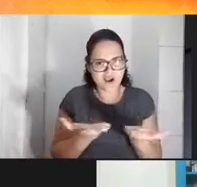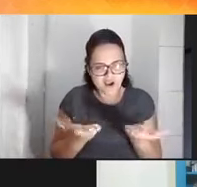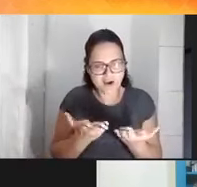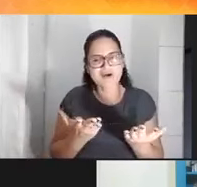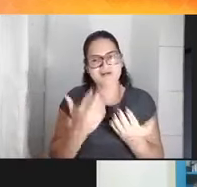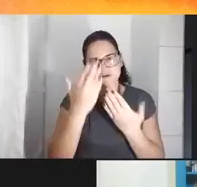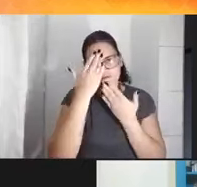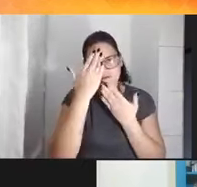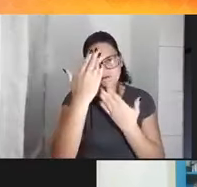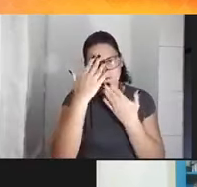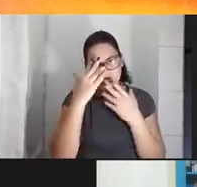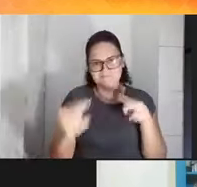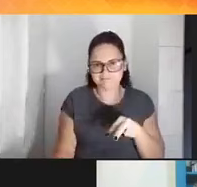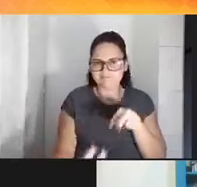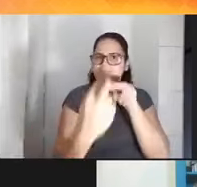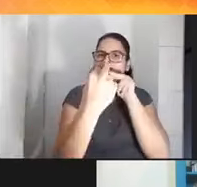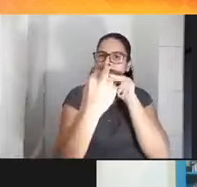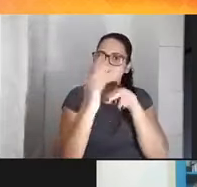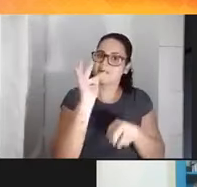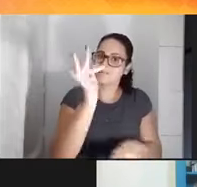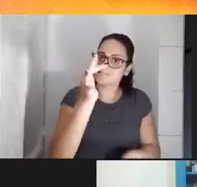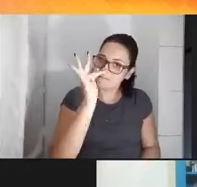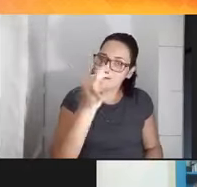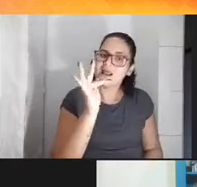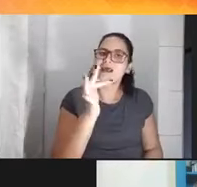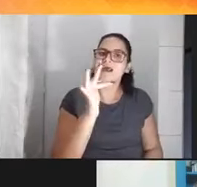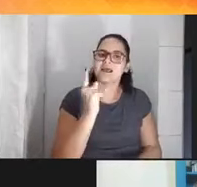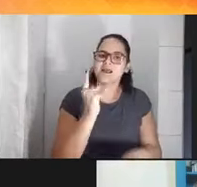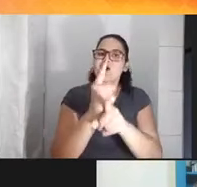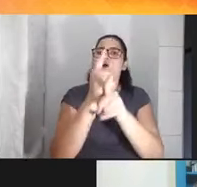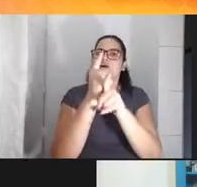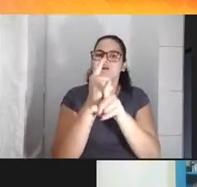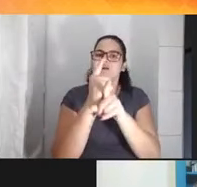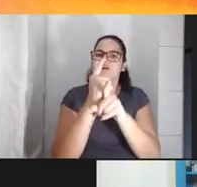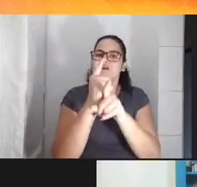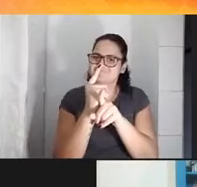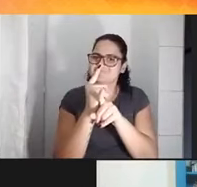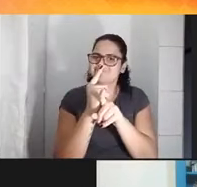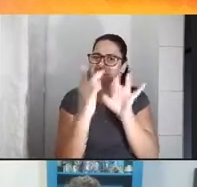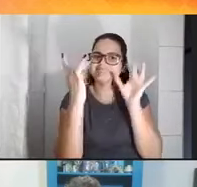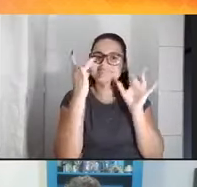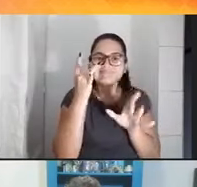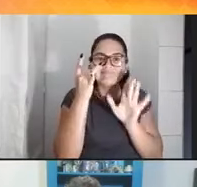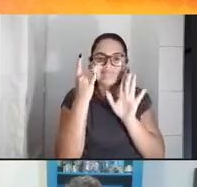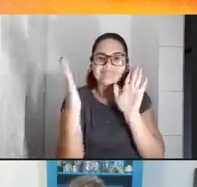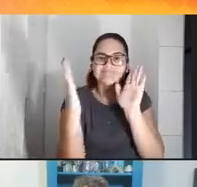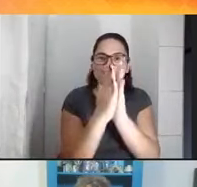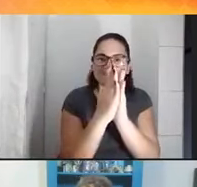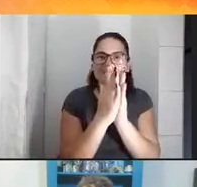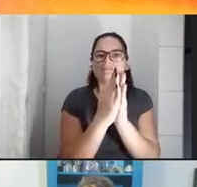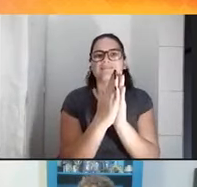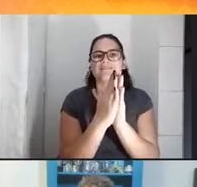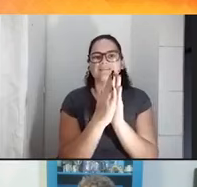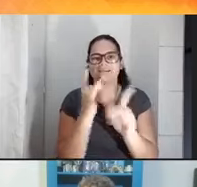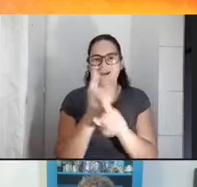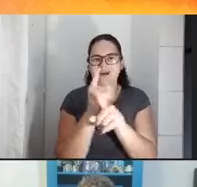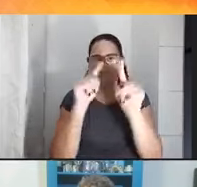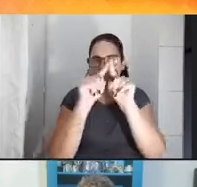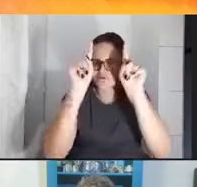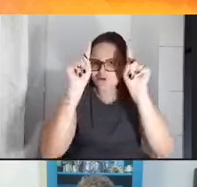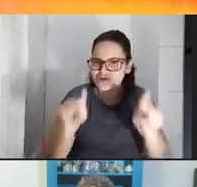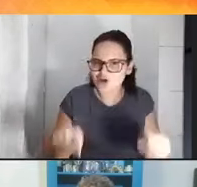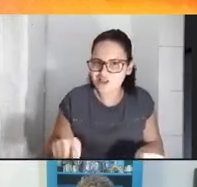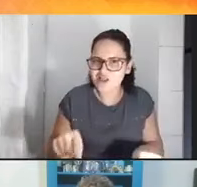te rever, eu espero que em breve a gente possa se encontrar presencialmente nos nossos encontros de funcionários, nos nossos encontros da